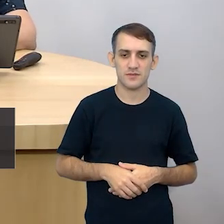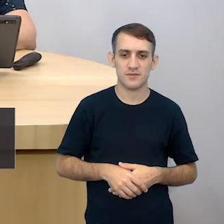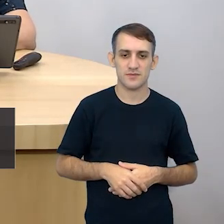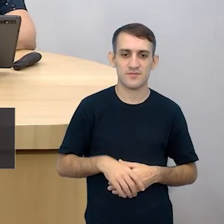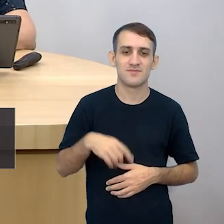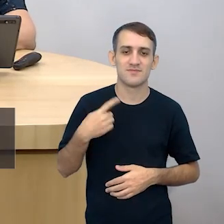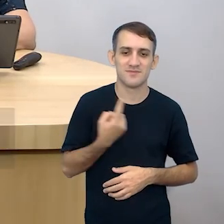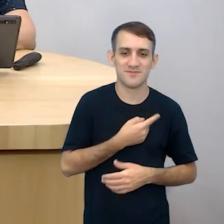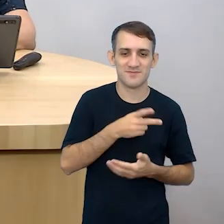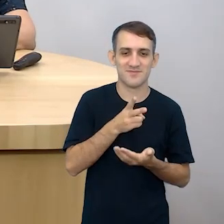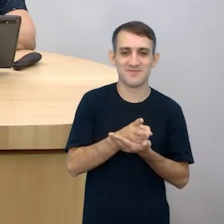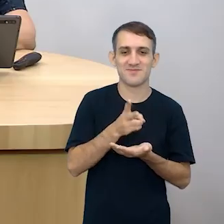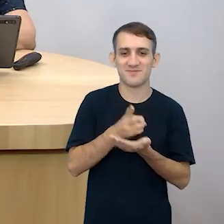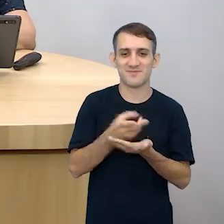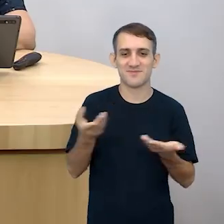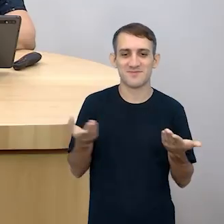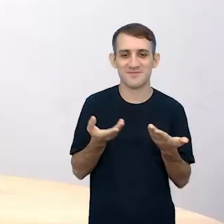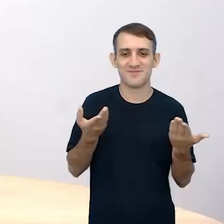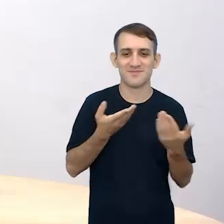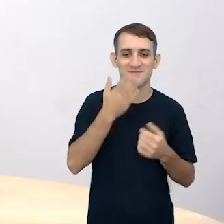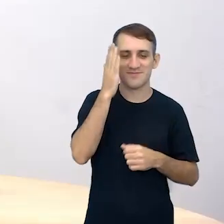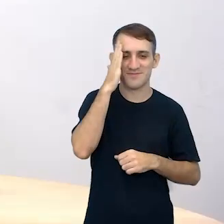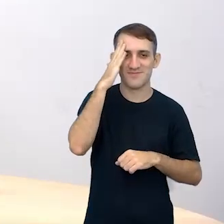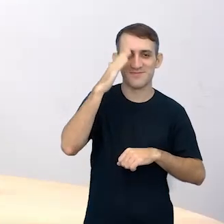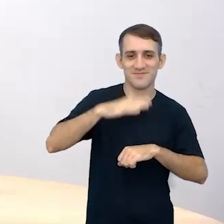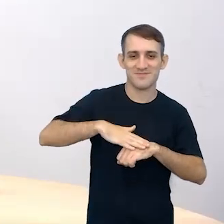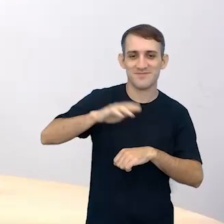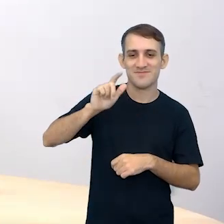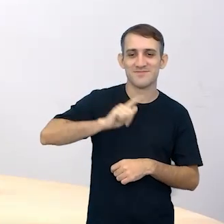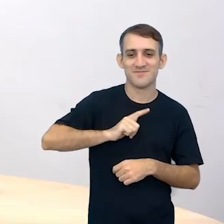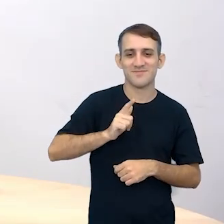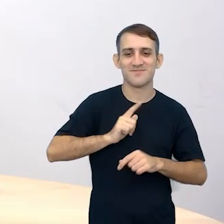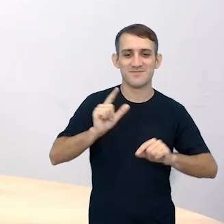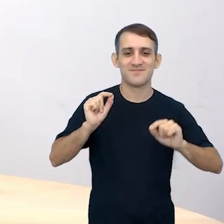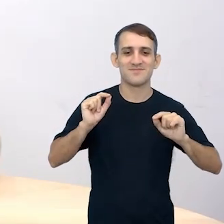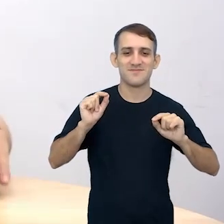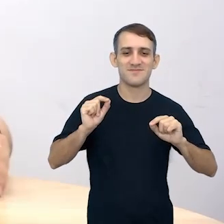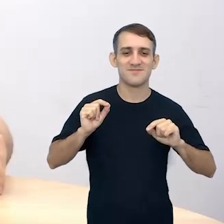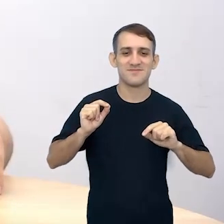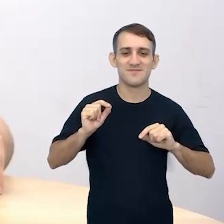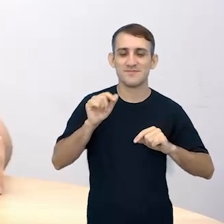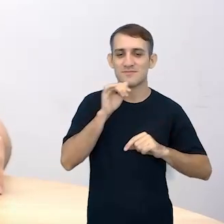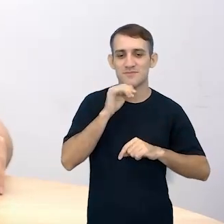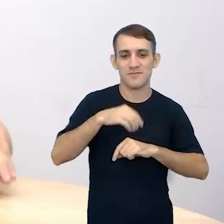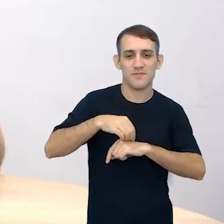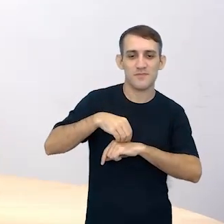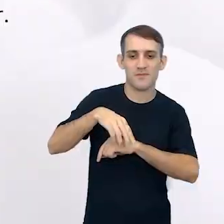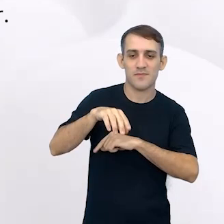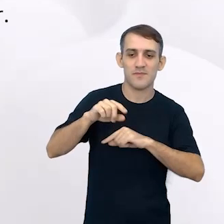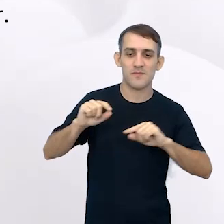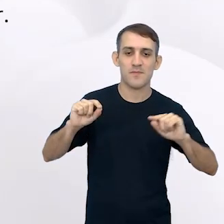Continuando, então, né, Terezinha, no Saiba Mais, né, indicando aqui, então, como se diz,